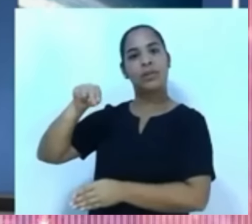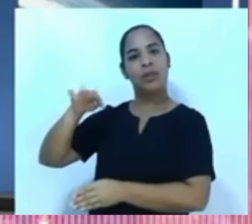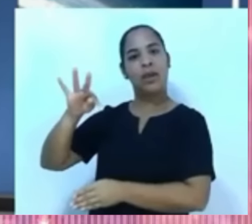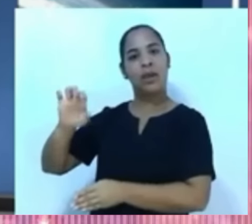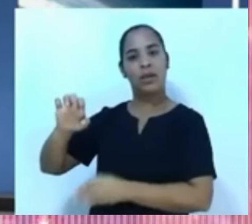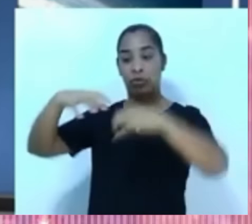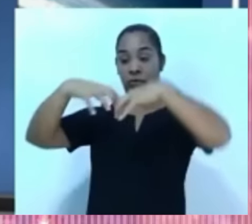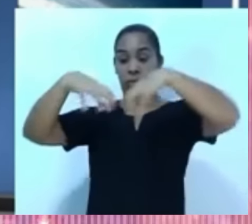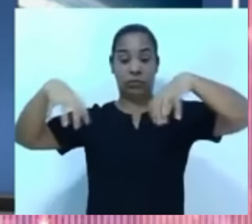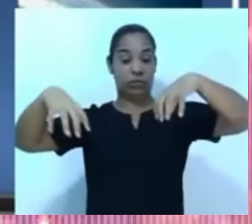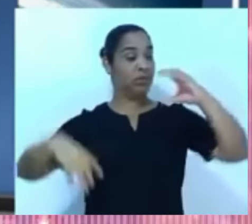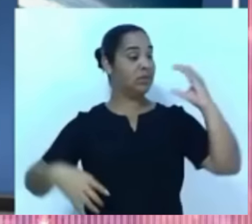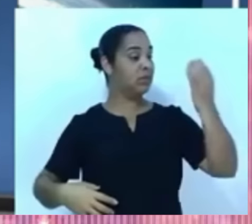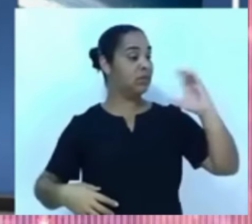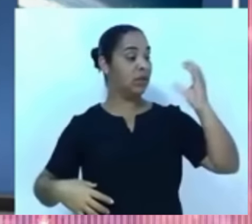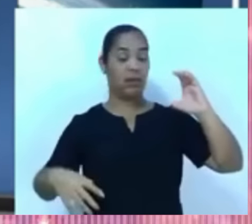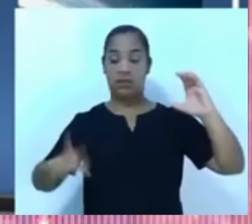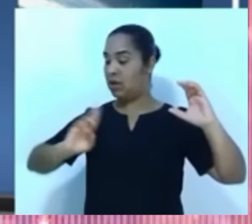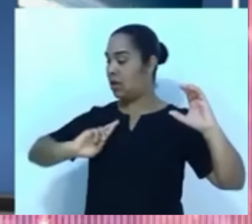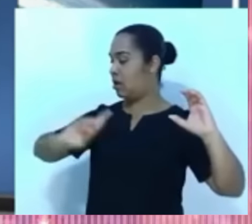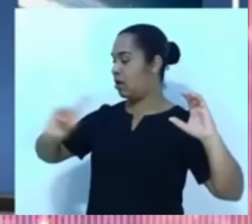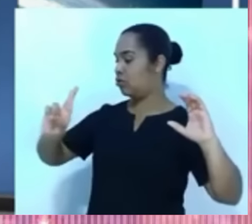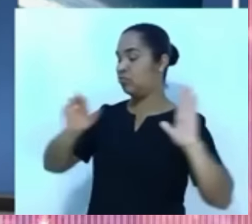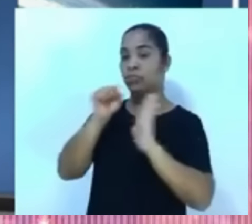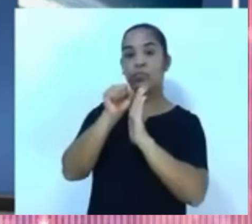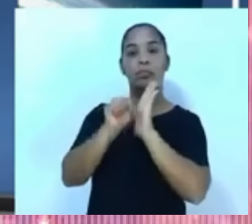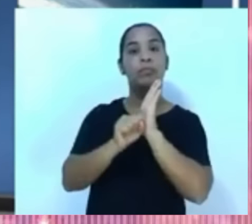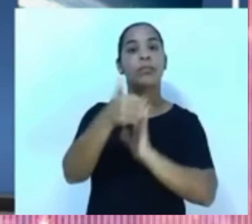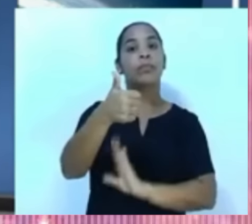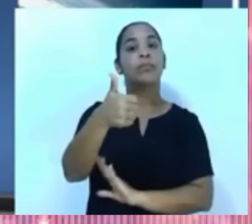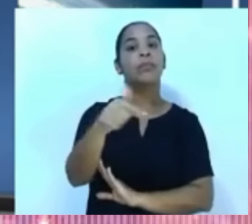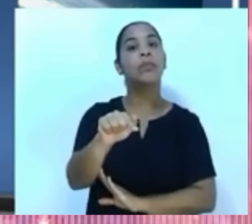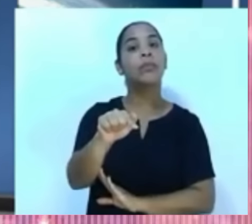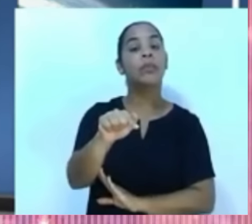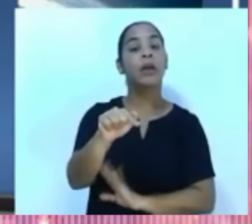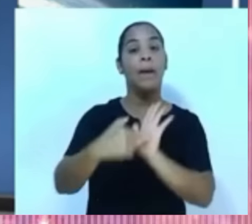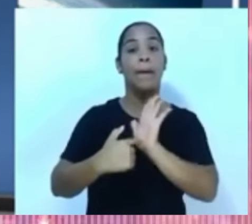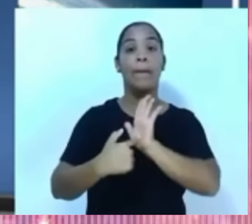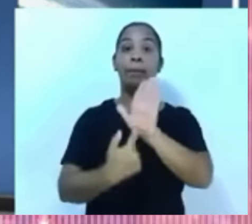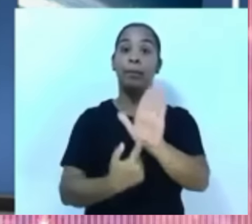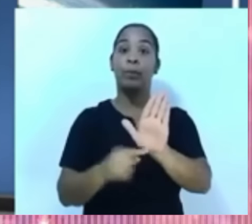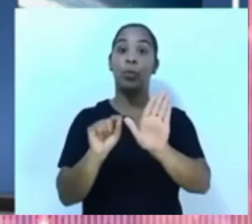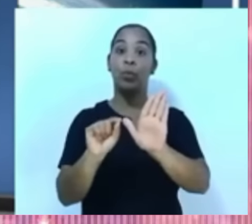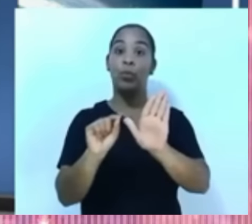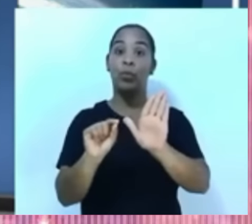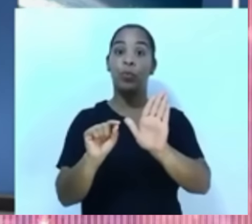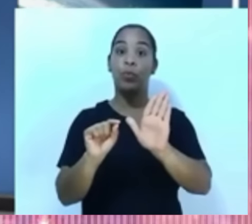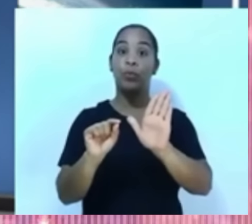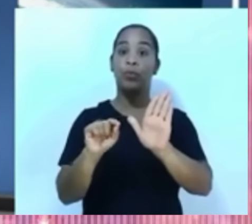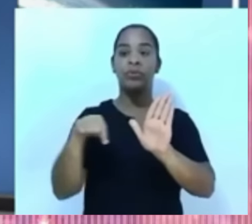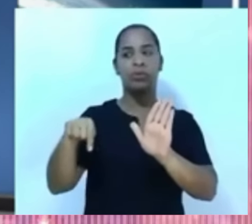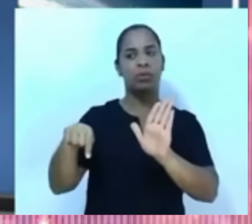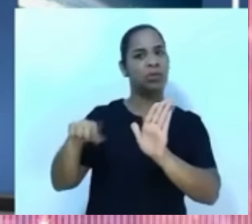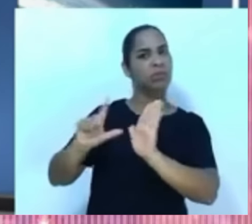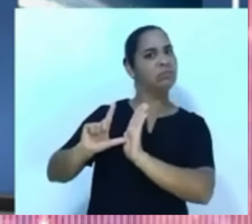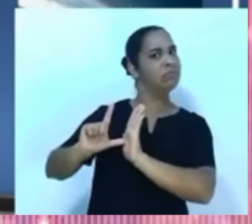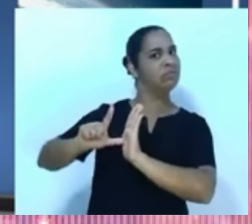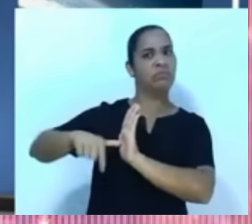religião no século X conseguiu demonstrar que isso é um atraso de